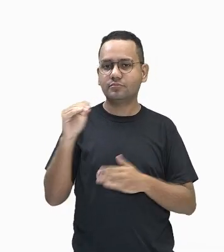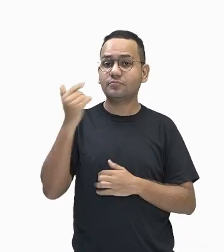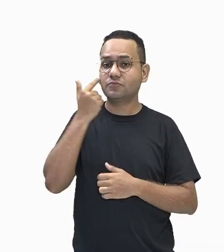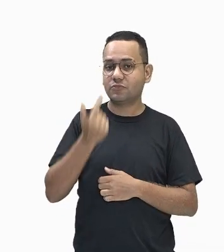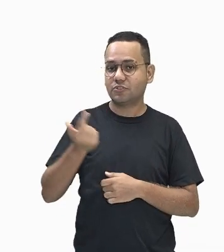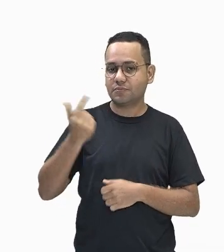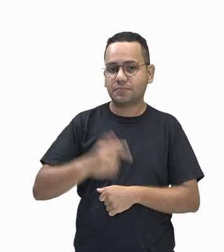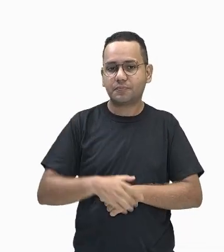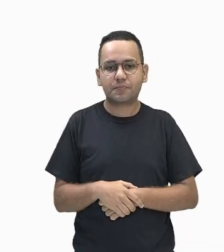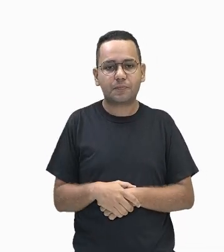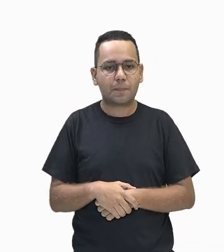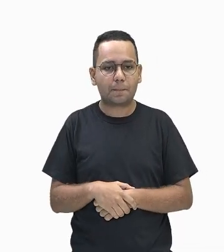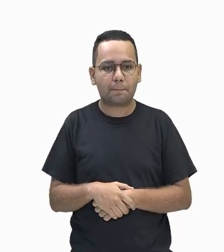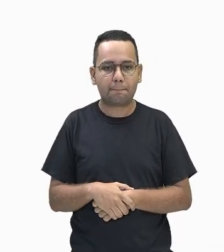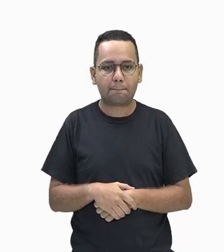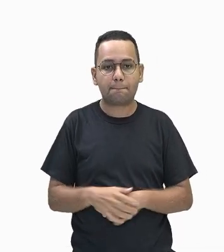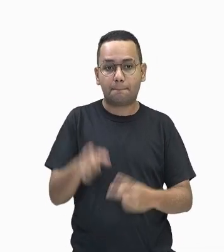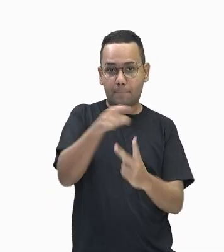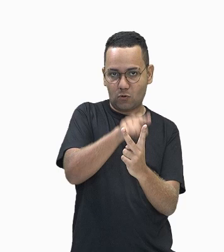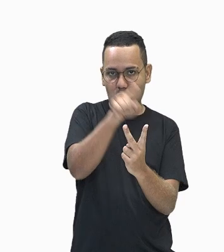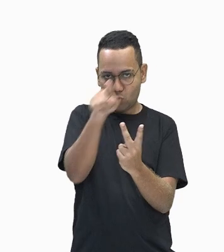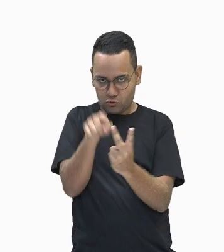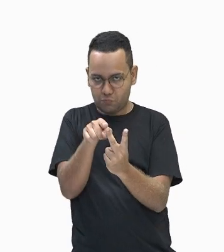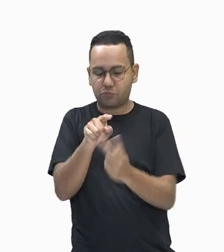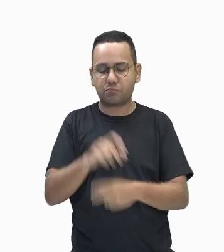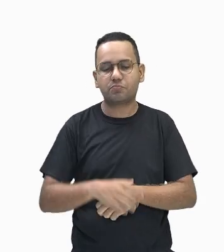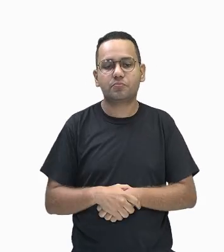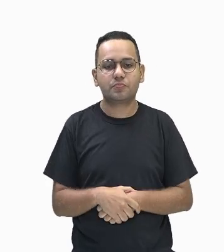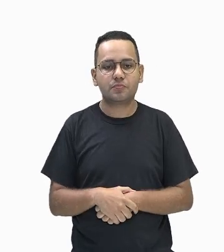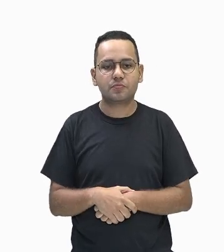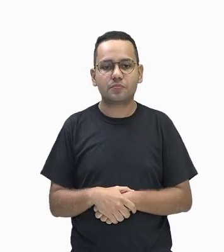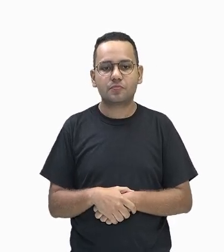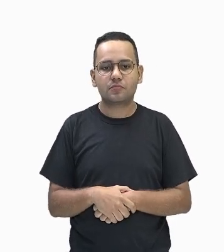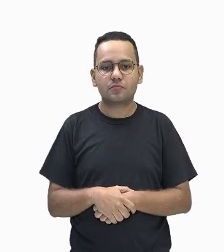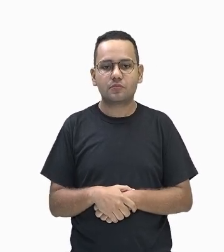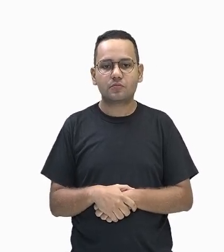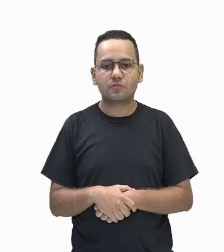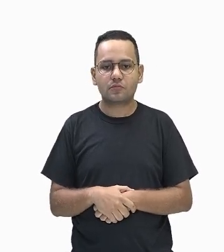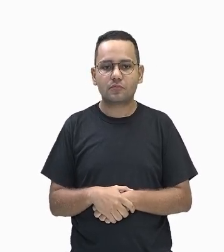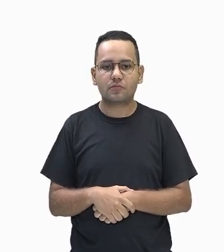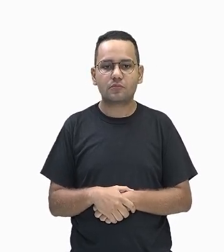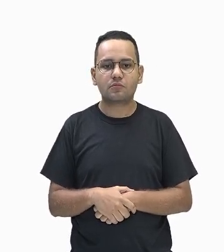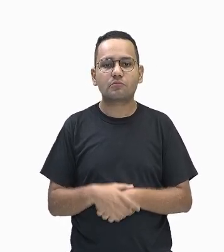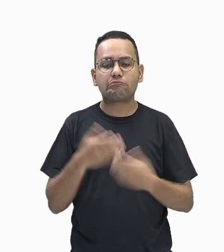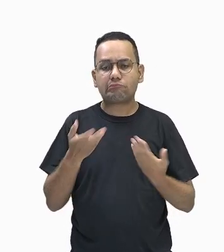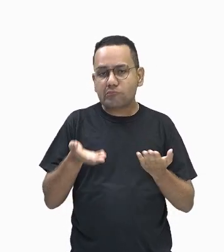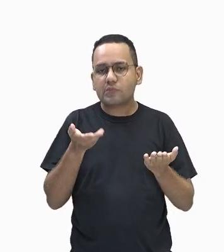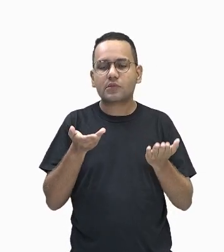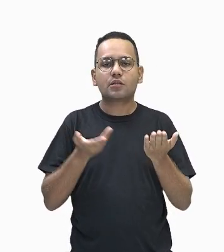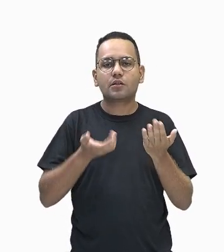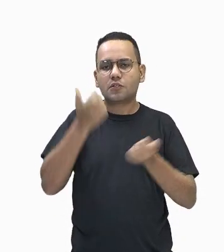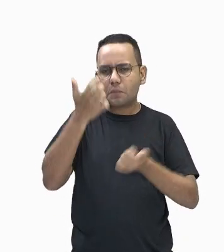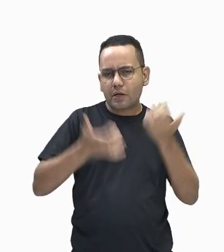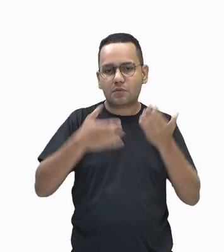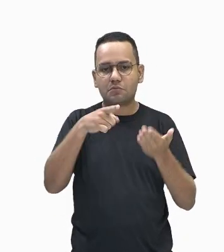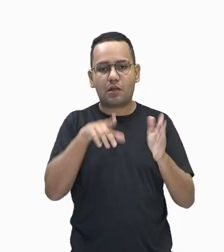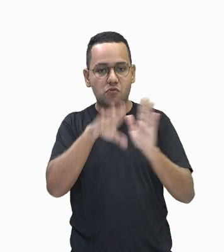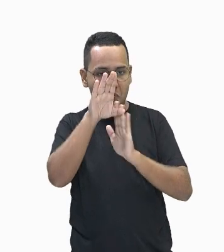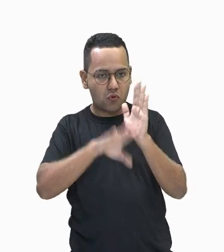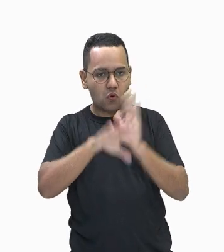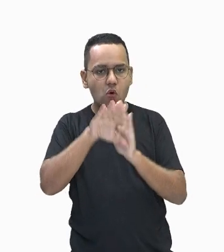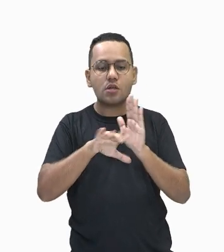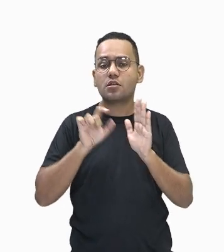cartela, tecido epitelial e tecido conjuntivo, introdução ao conceito de tecido como agrupamento